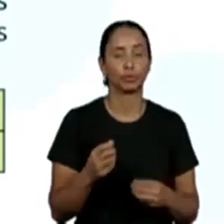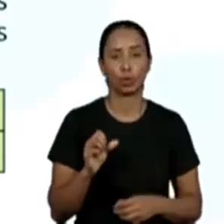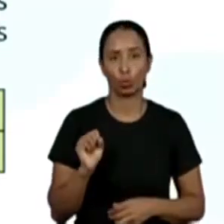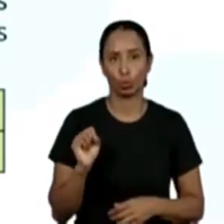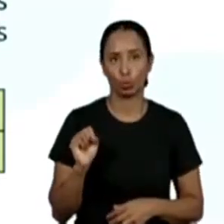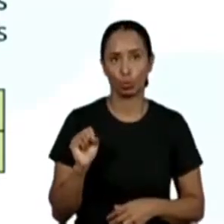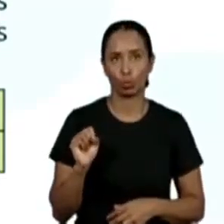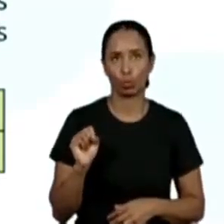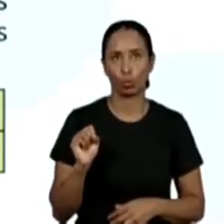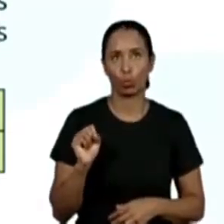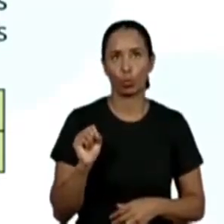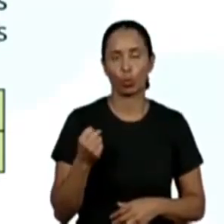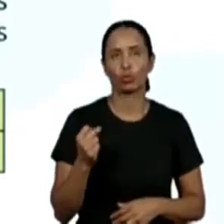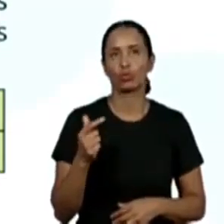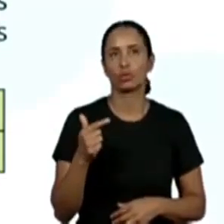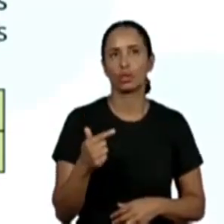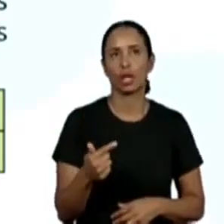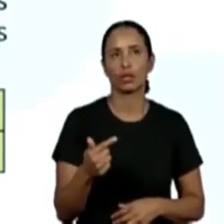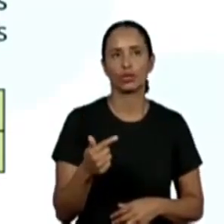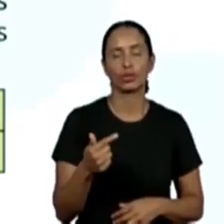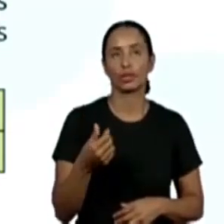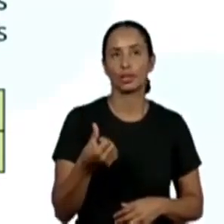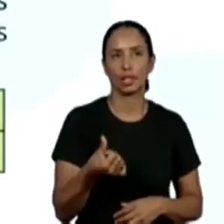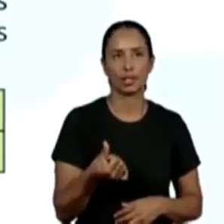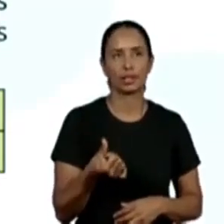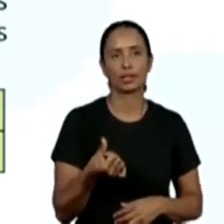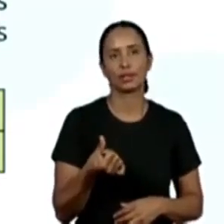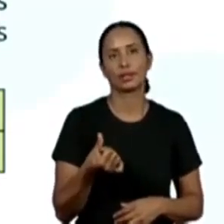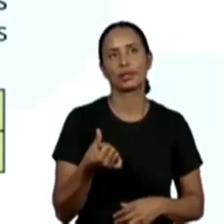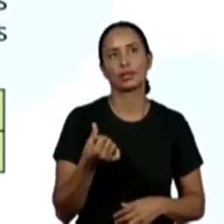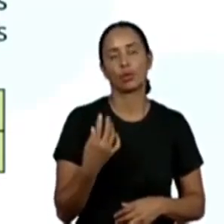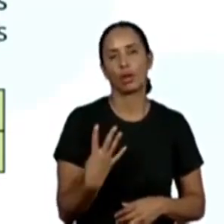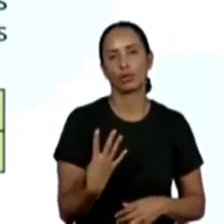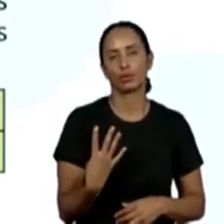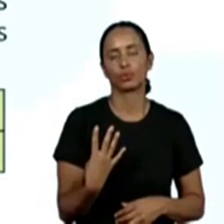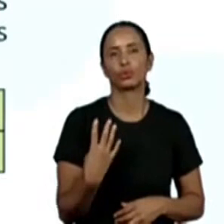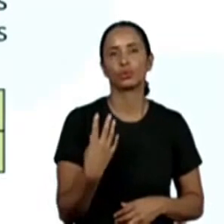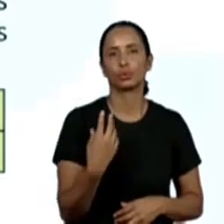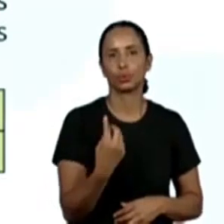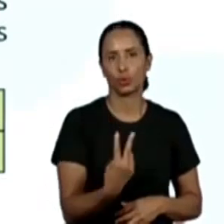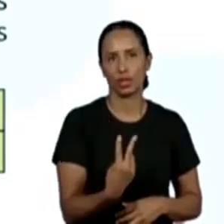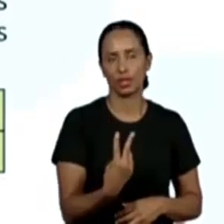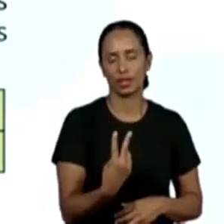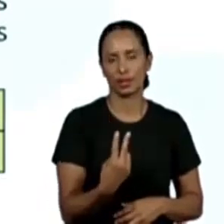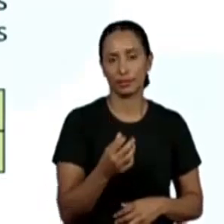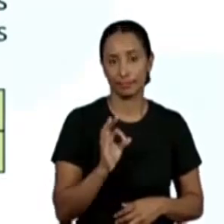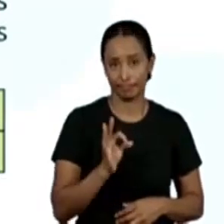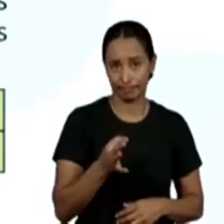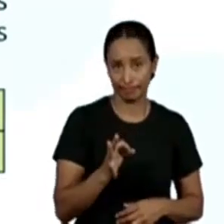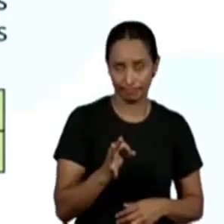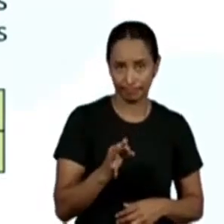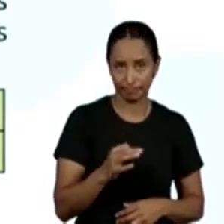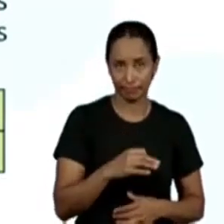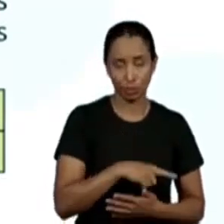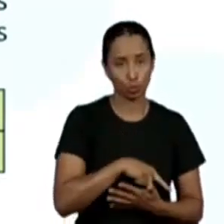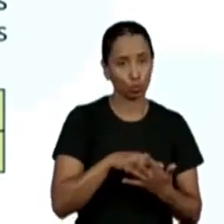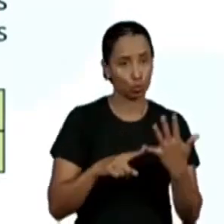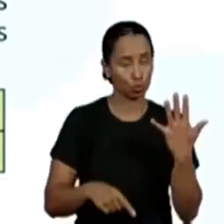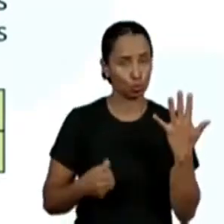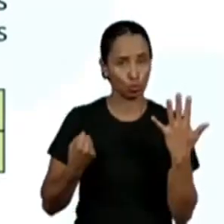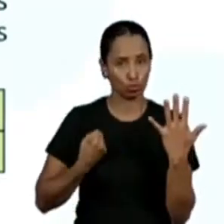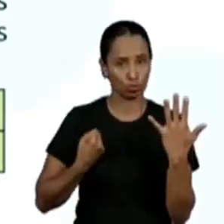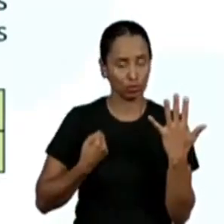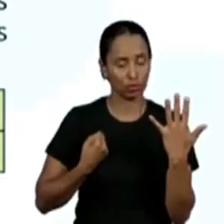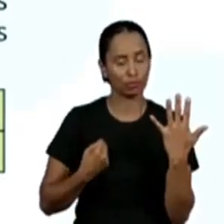8, 7, 6, 4, 2. Tem 5 números aí, né? 5